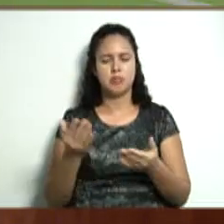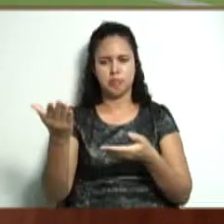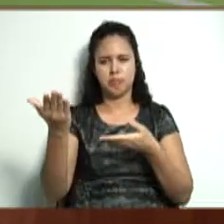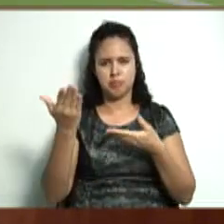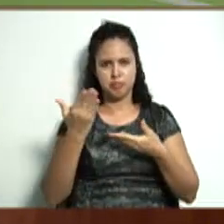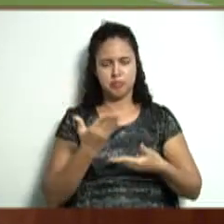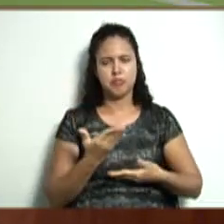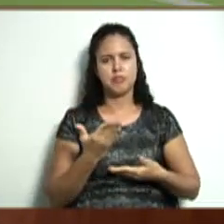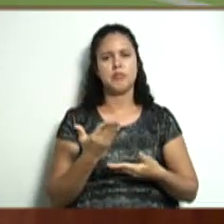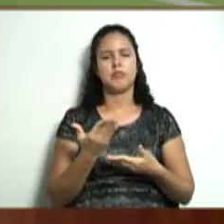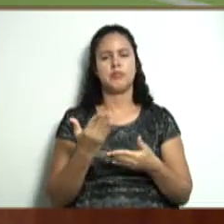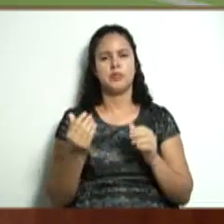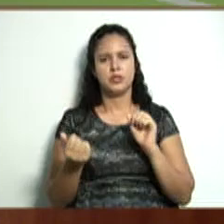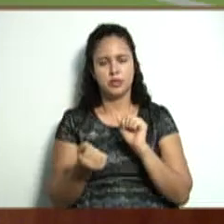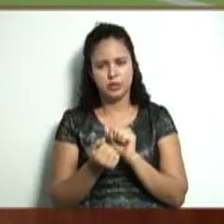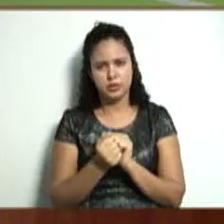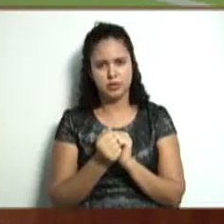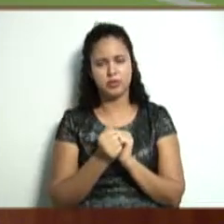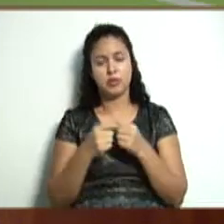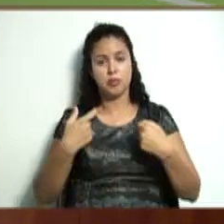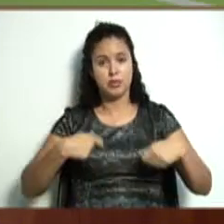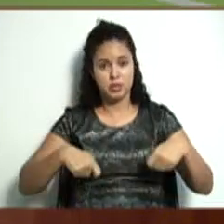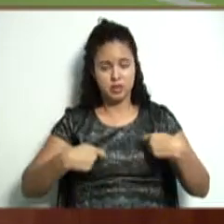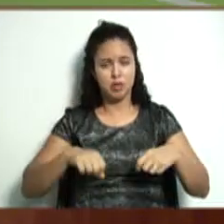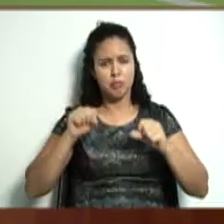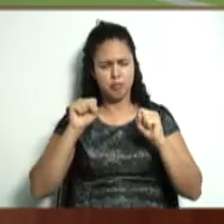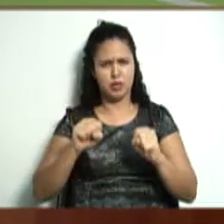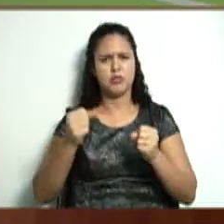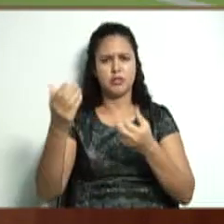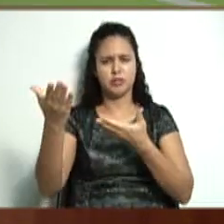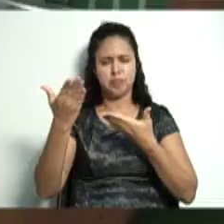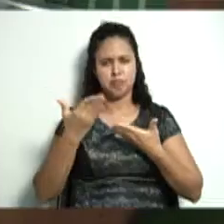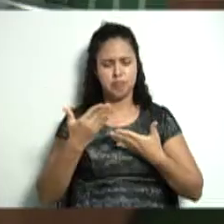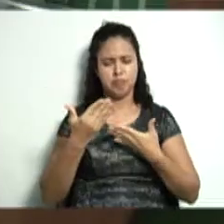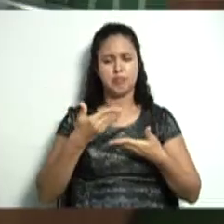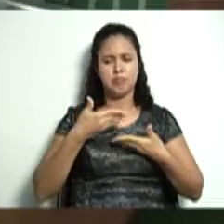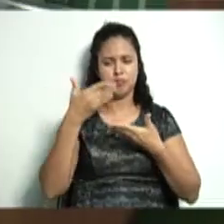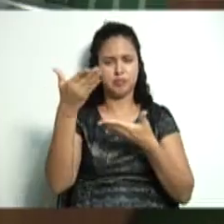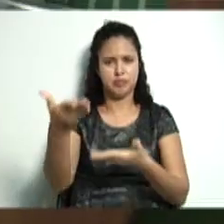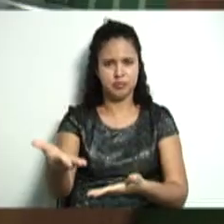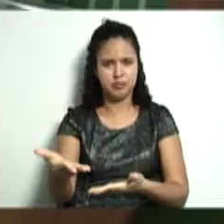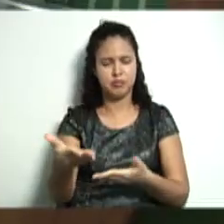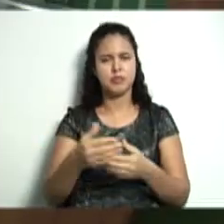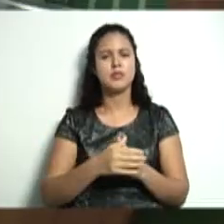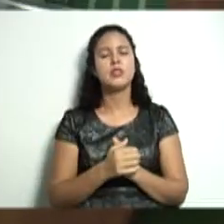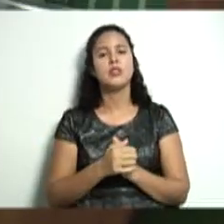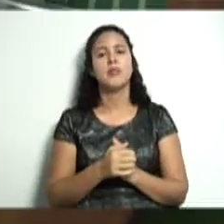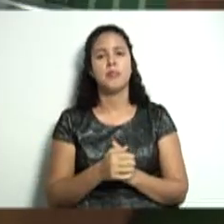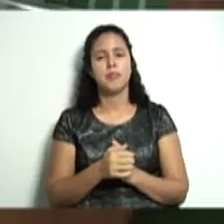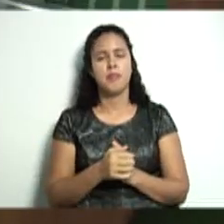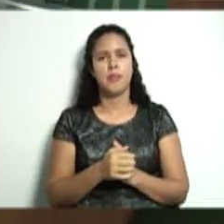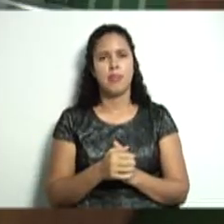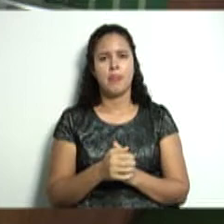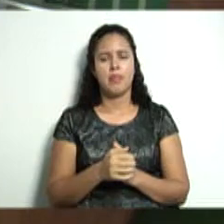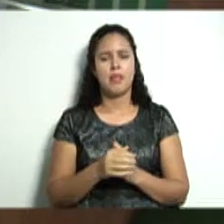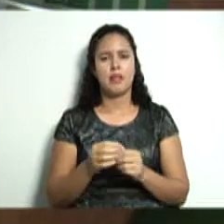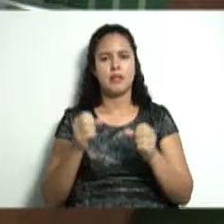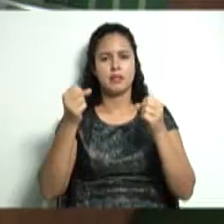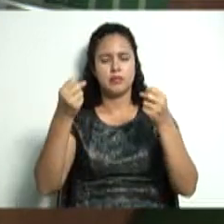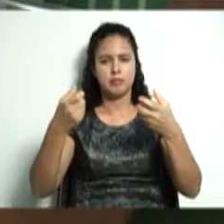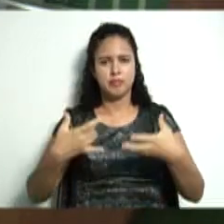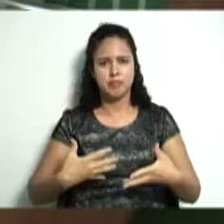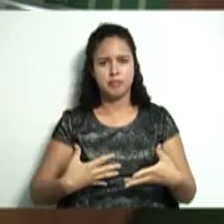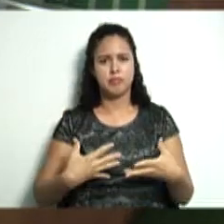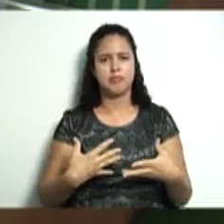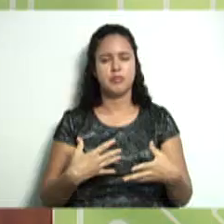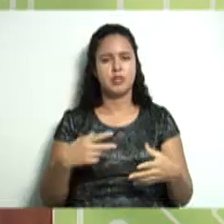convidada a participar. Quando precisarem novamente, pode me chamar, eu estou aqui. E eu já falo um pouquinho mais, a professora